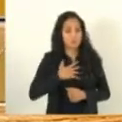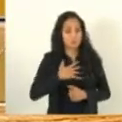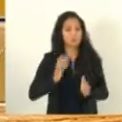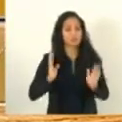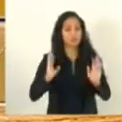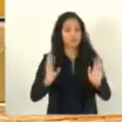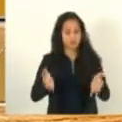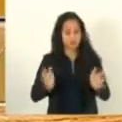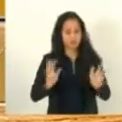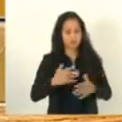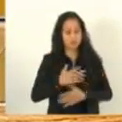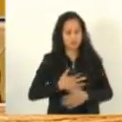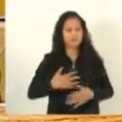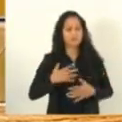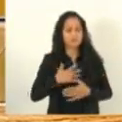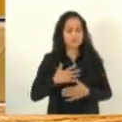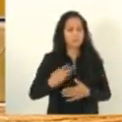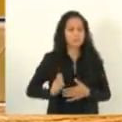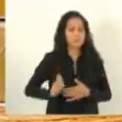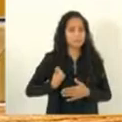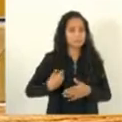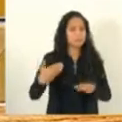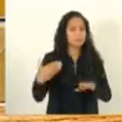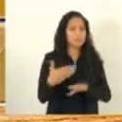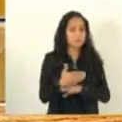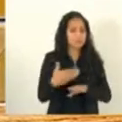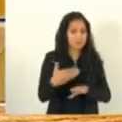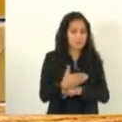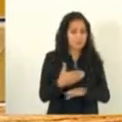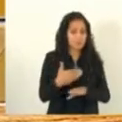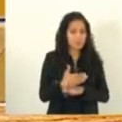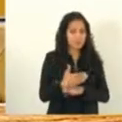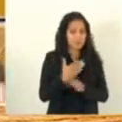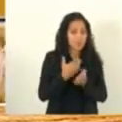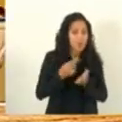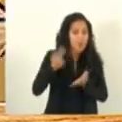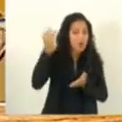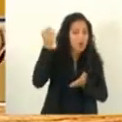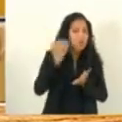a satisfação de participar lá do início.